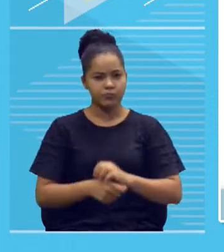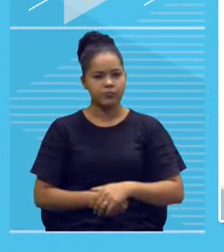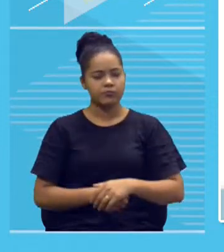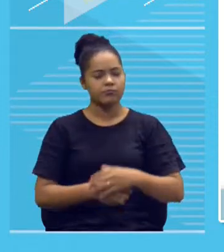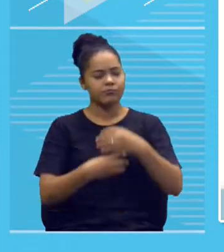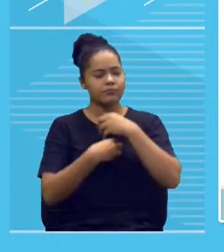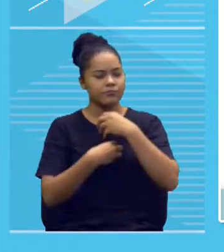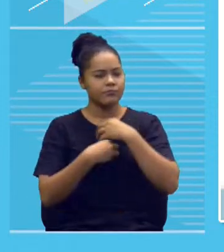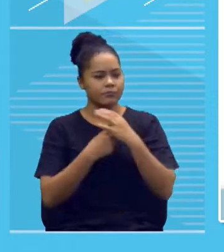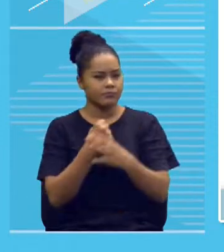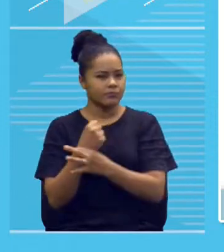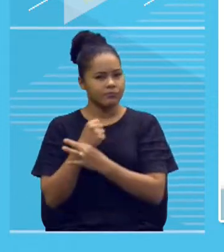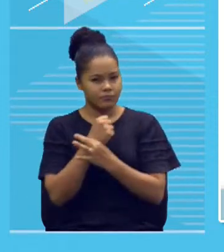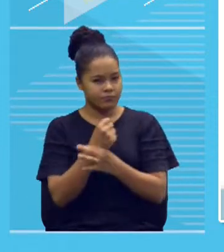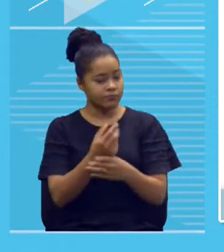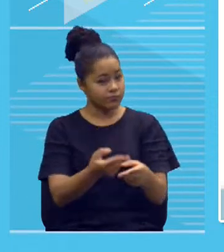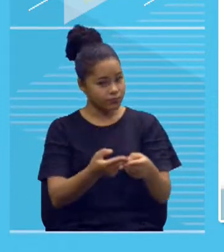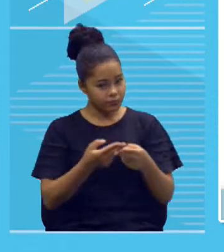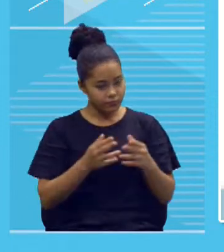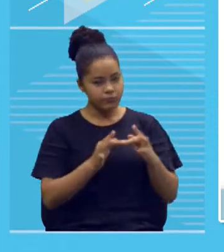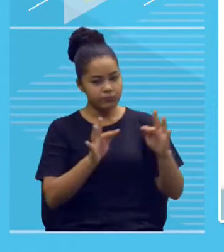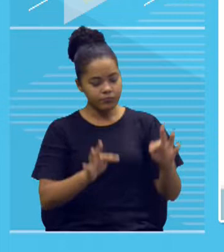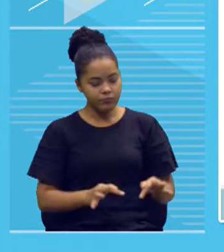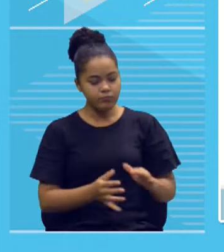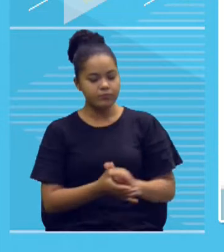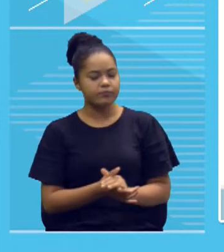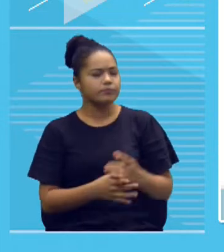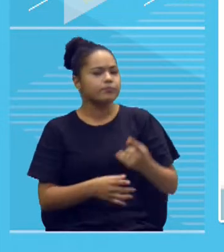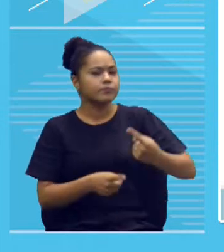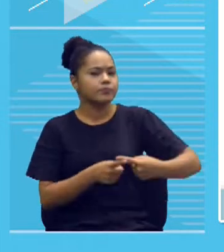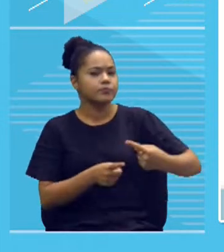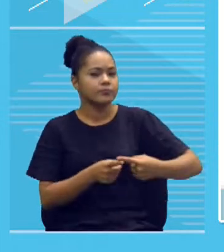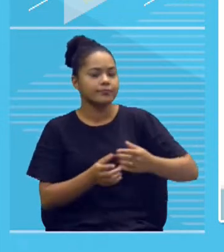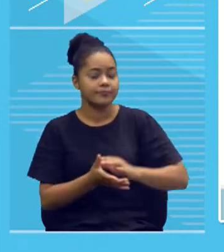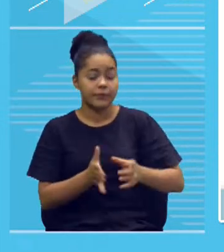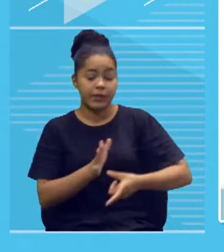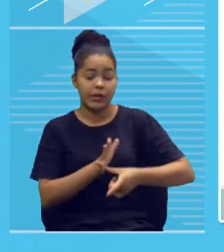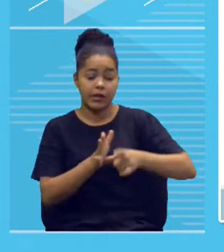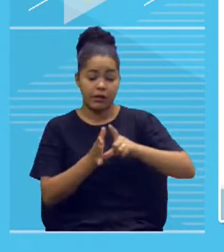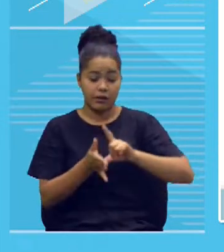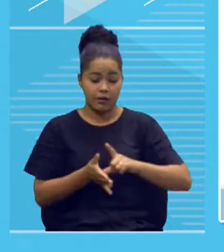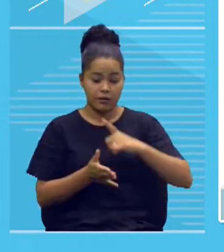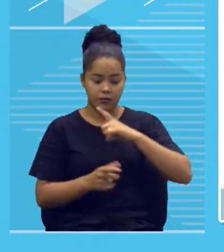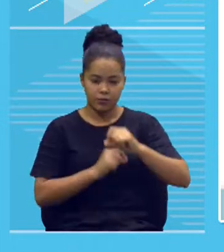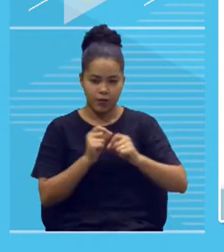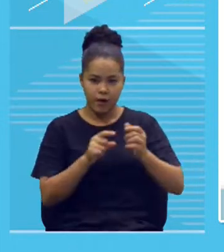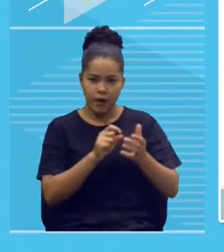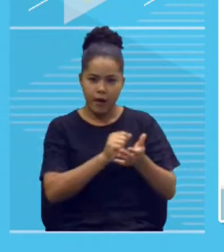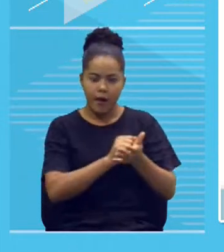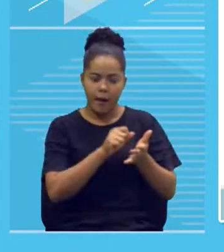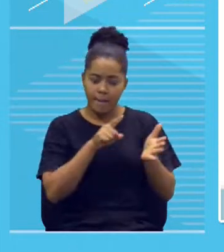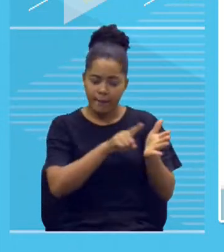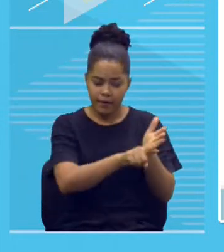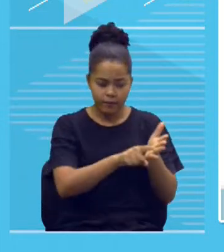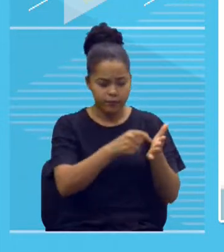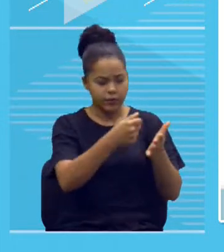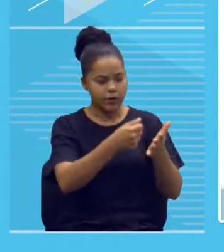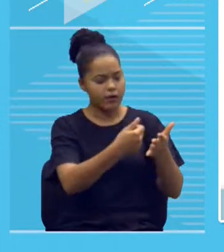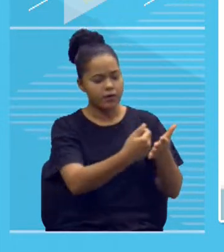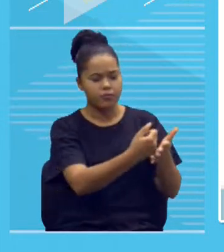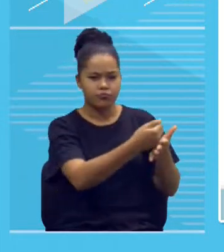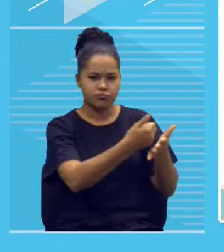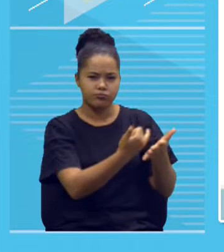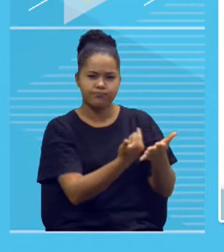com a fórmula leu enunciado perceber Quais foram os dados informados e após